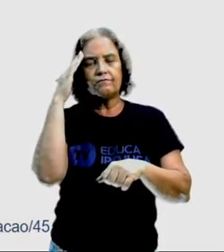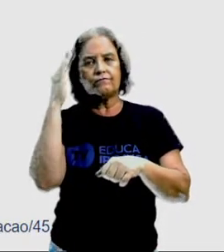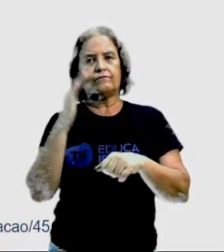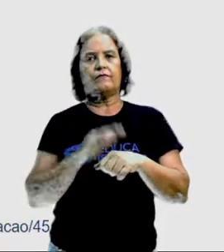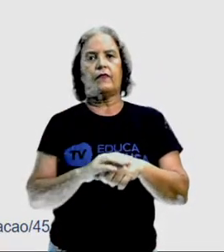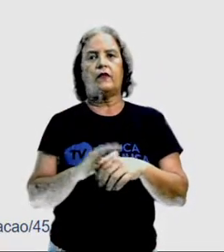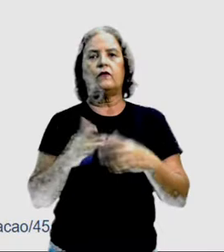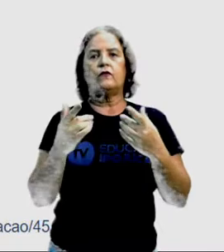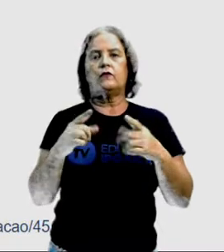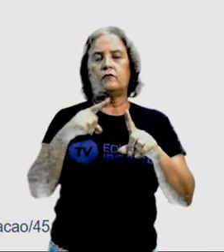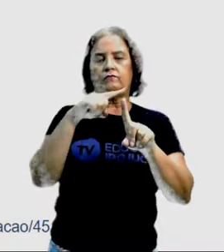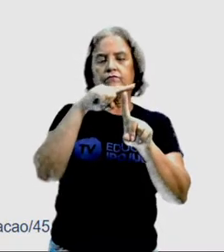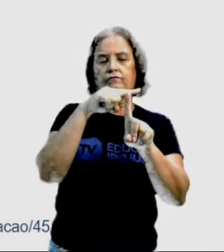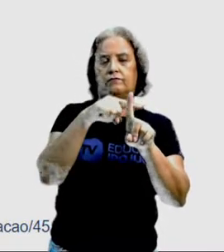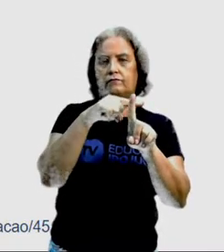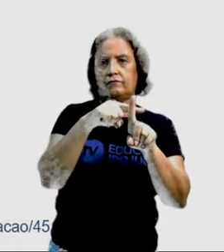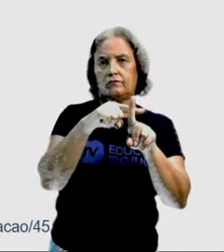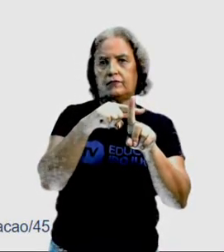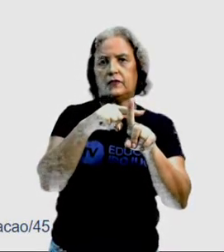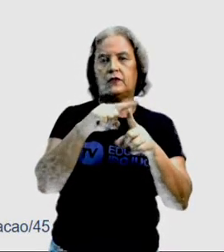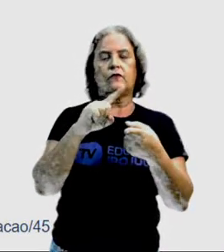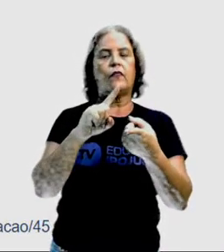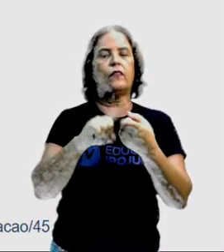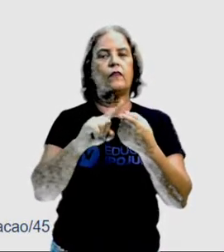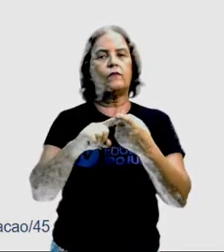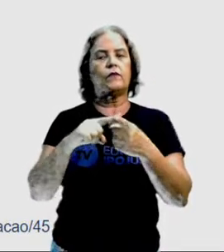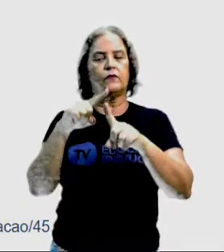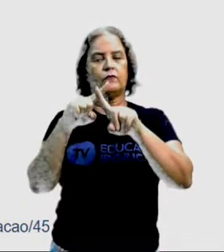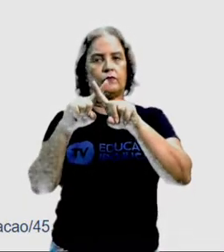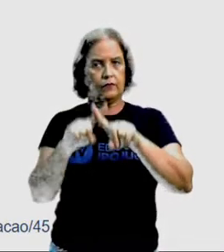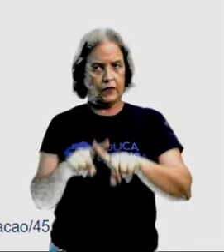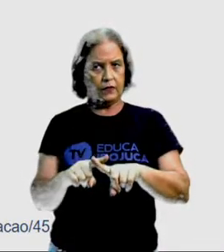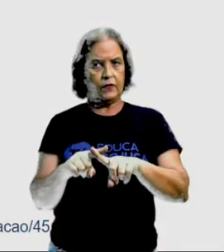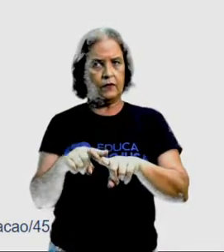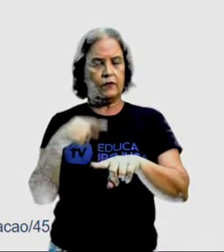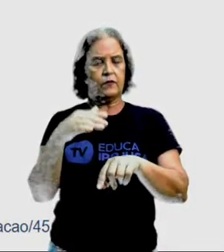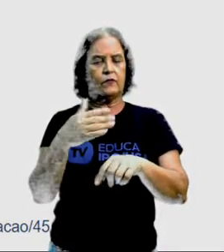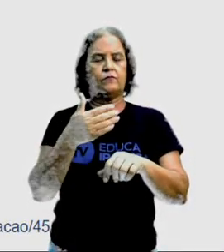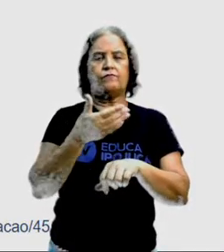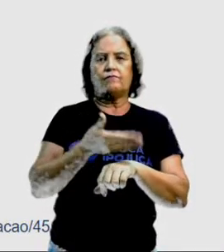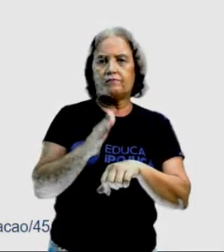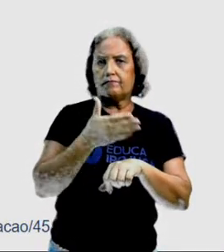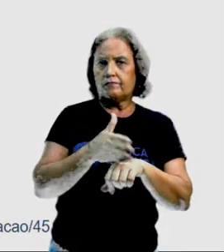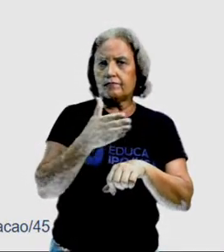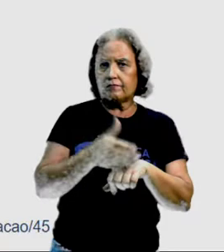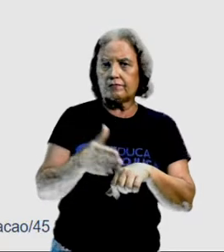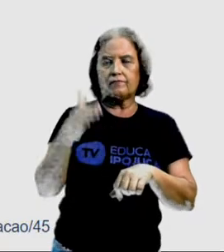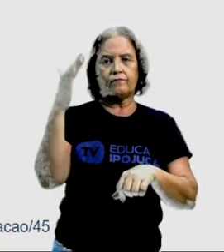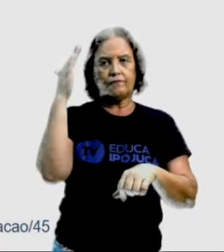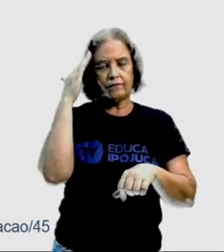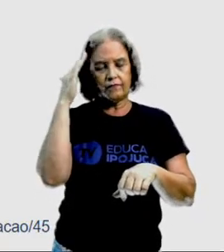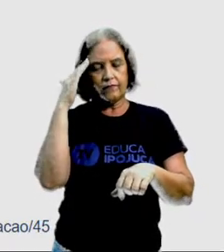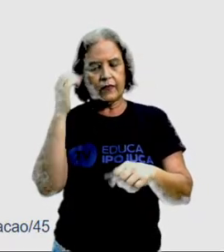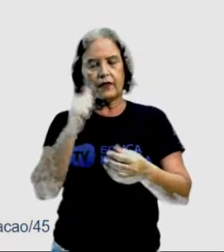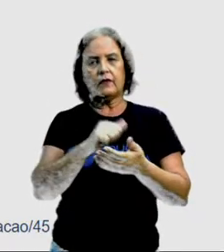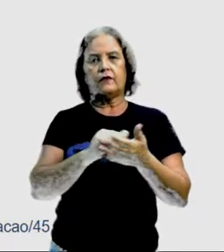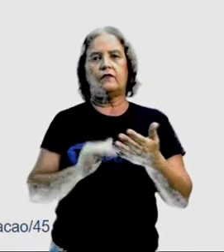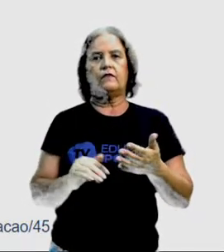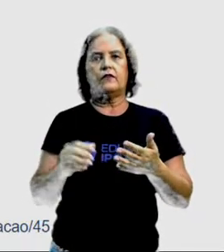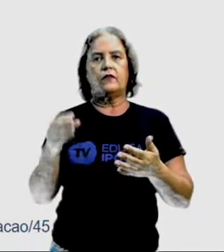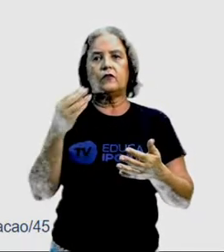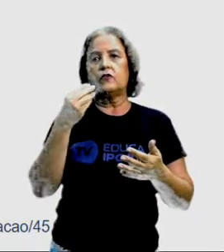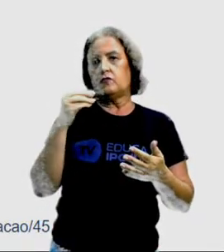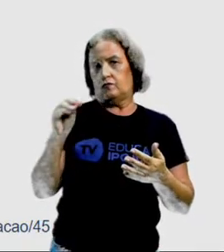com a adição como com a multiplicação, para que vocês exercitem esse pensamento, essa atividade lógica